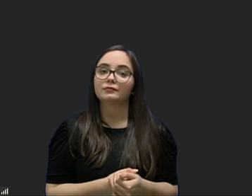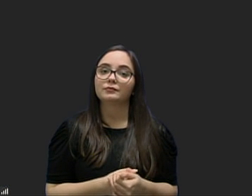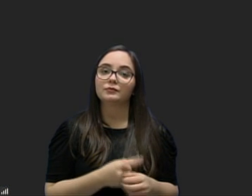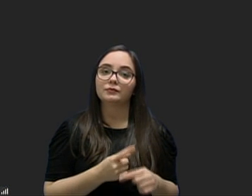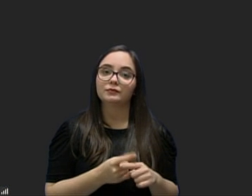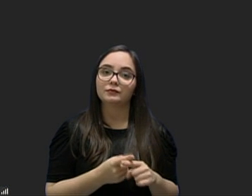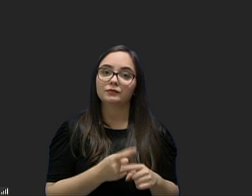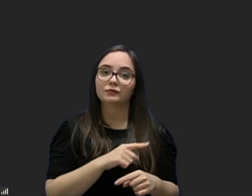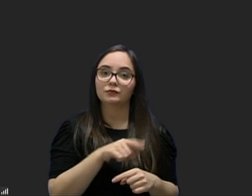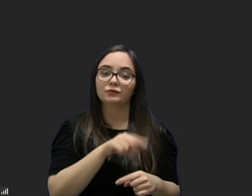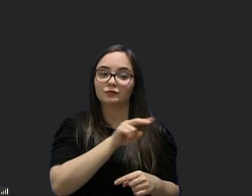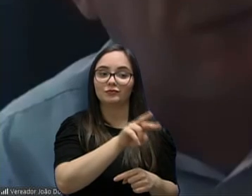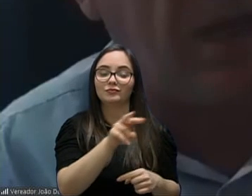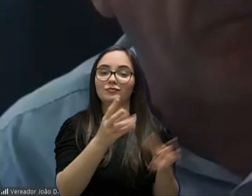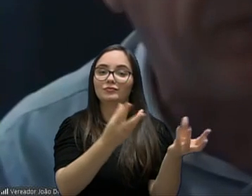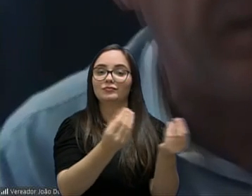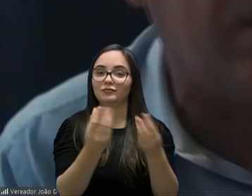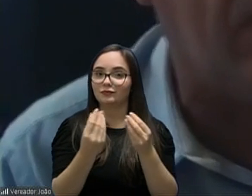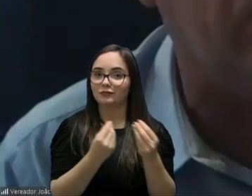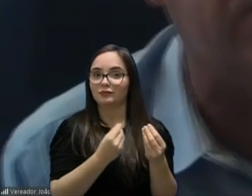estende muito a complementação